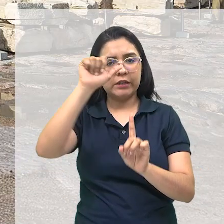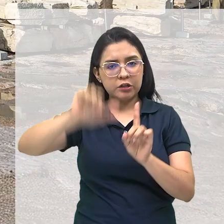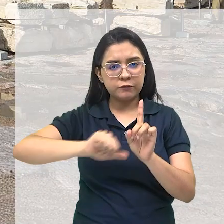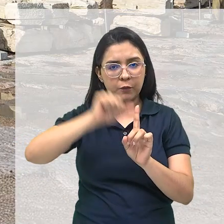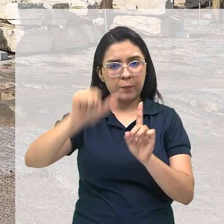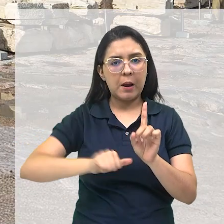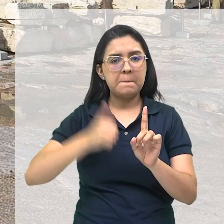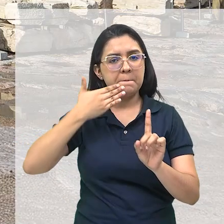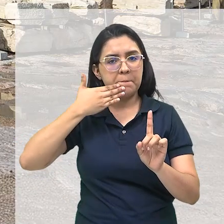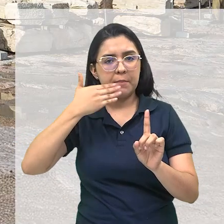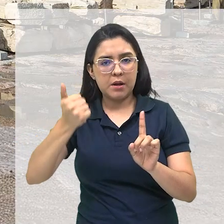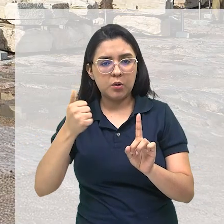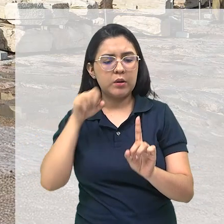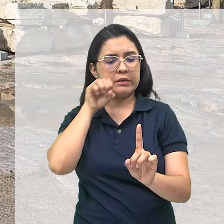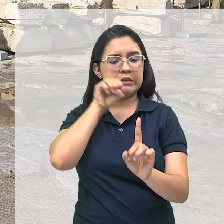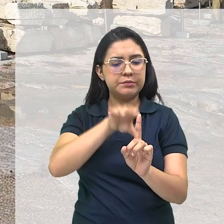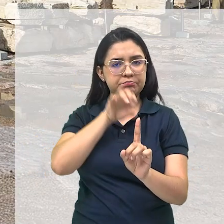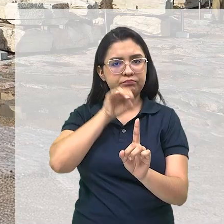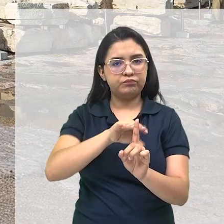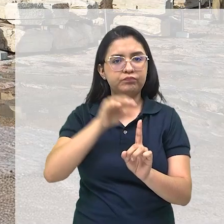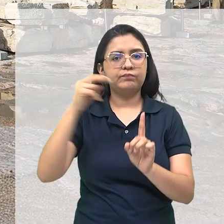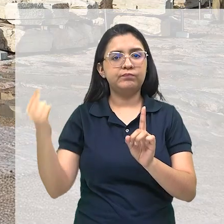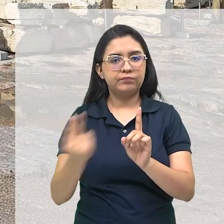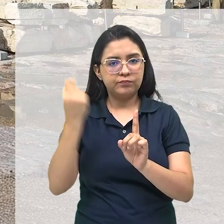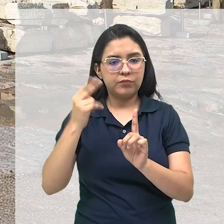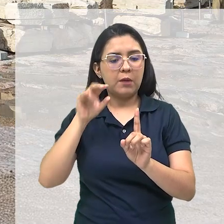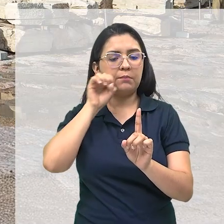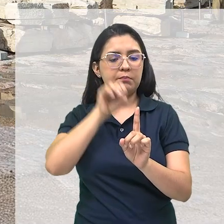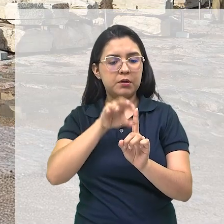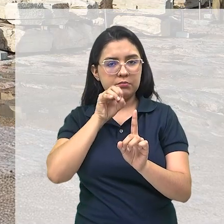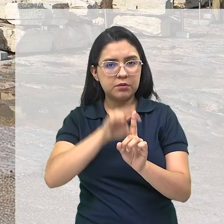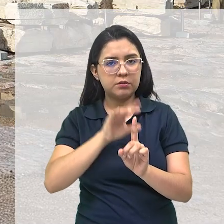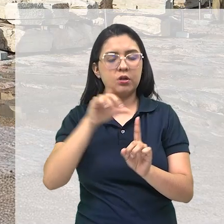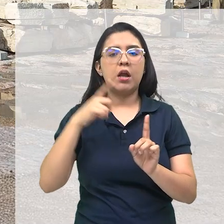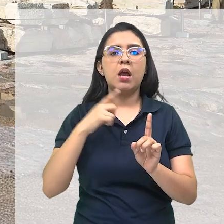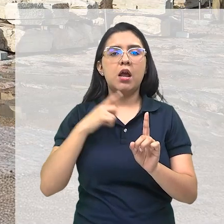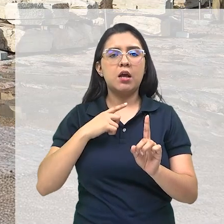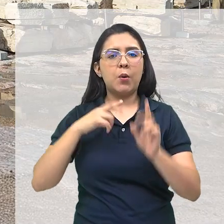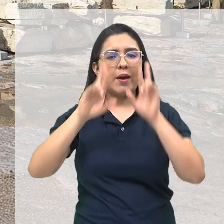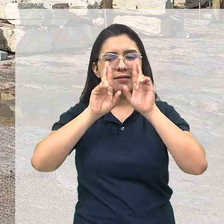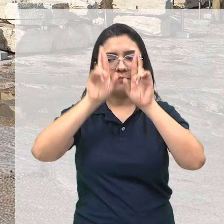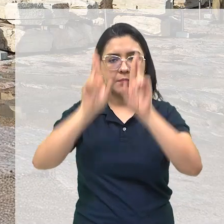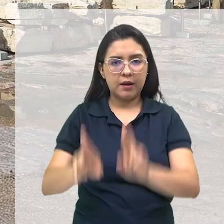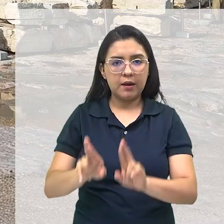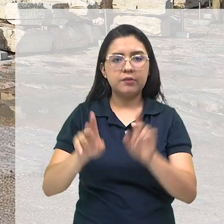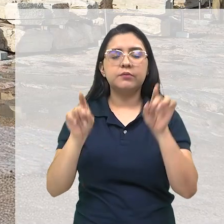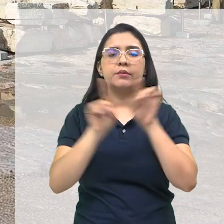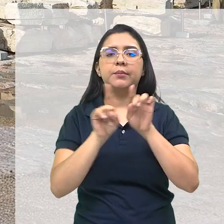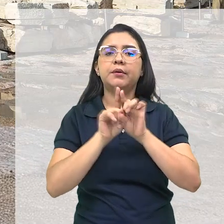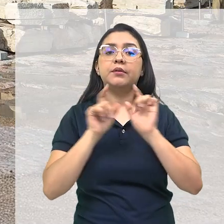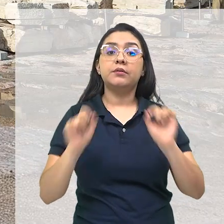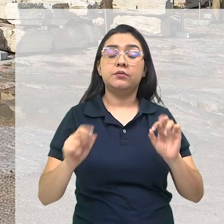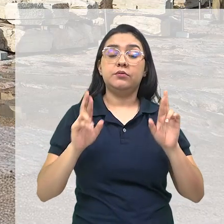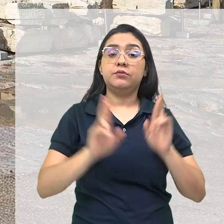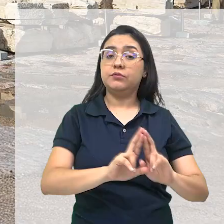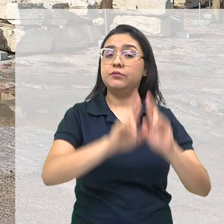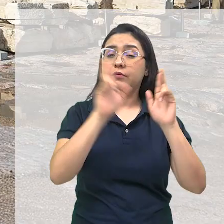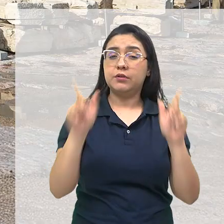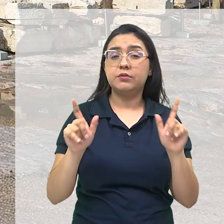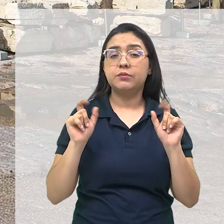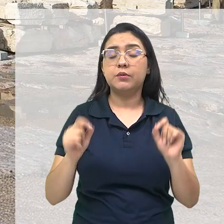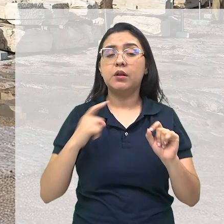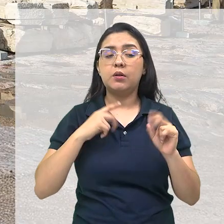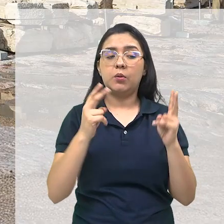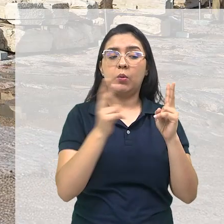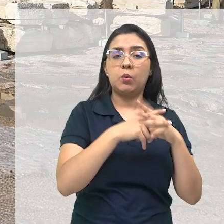melhor, de ensinar valores, de ensinar sobre o respeito, a diferença também